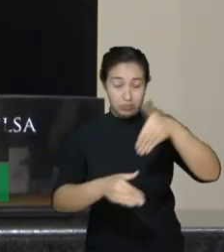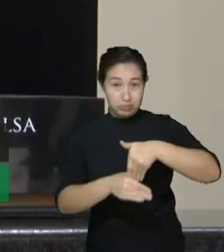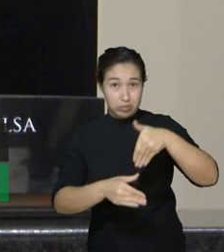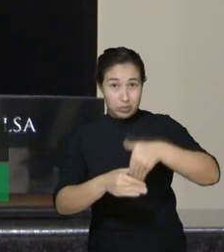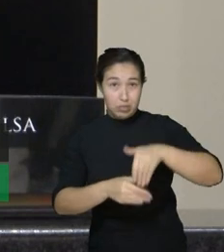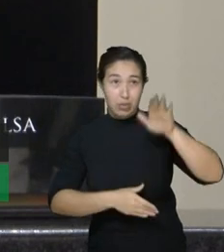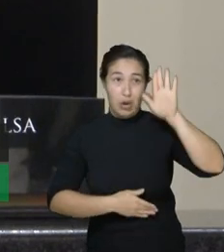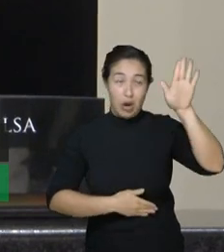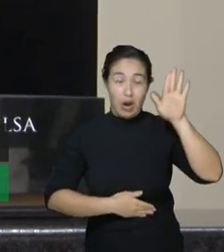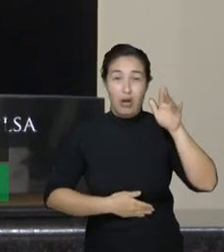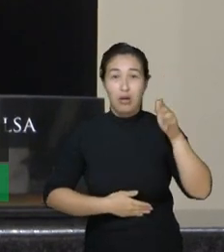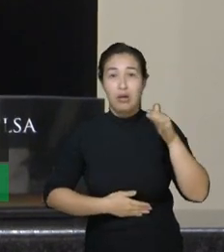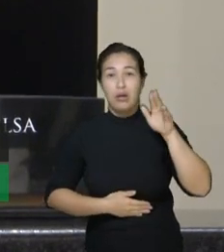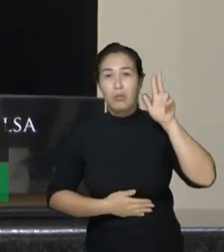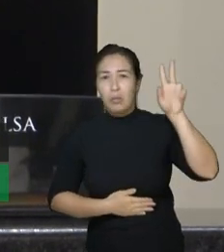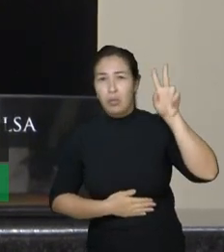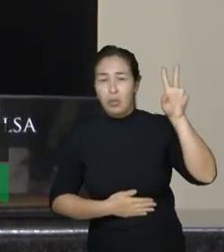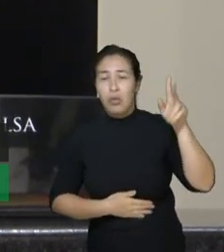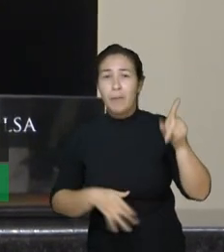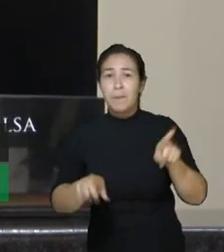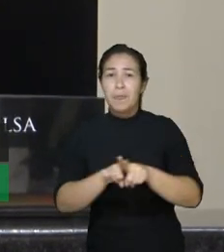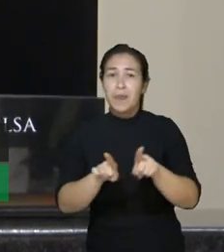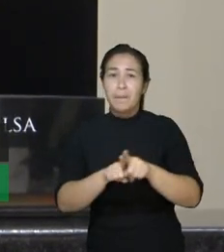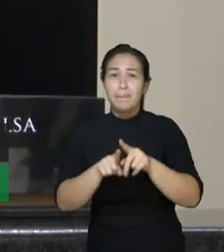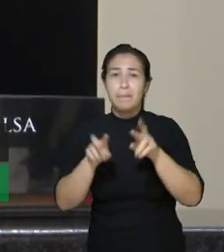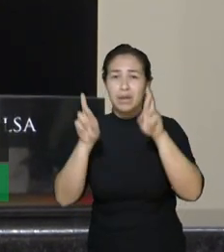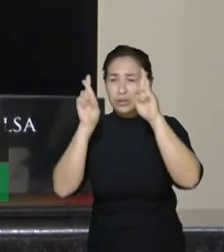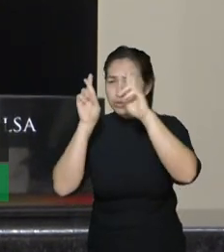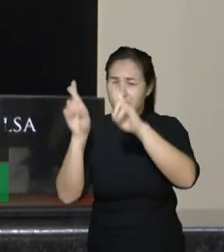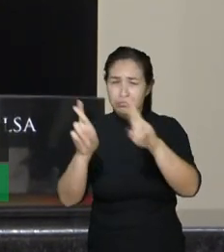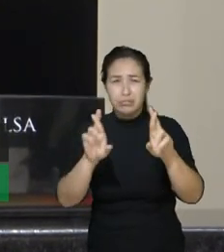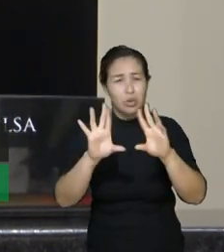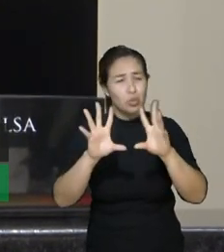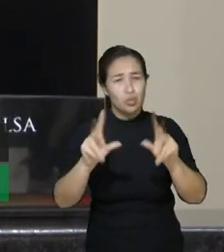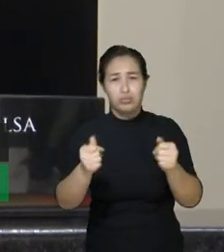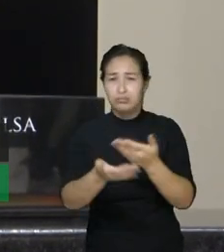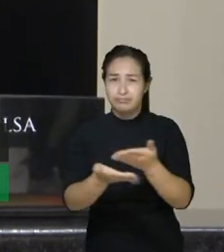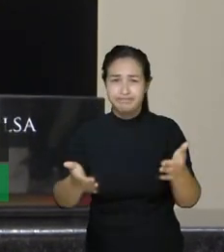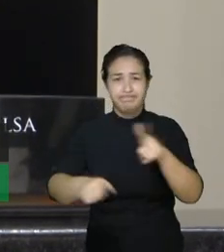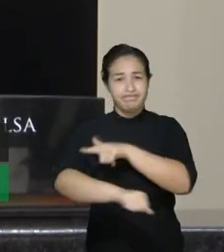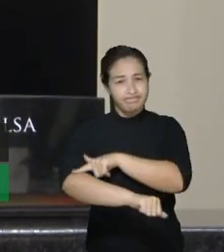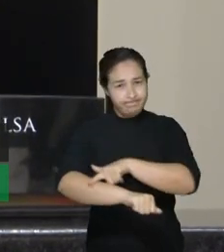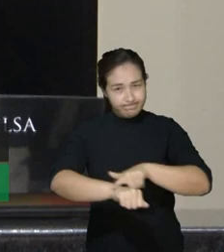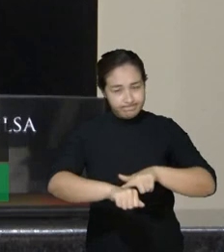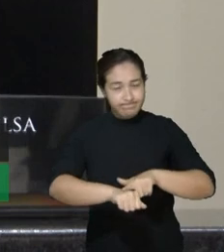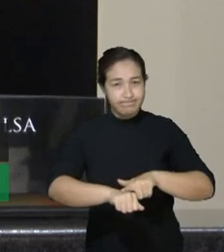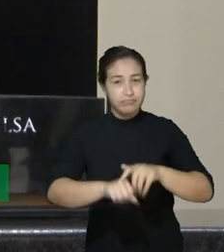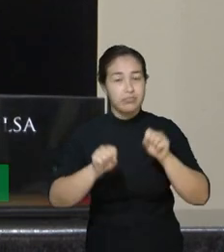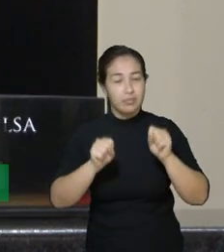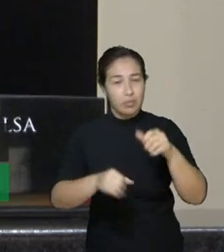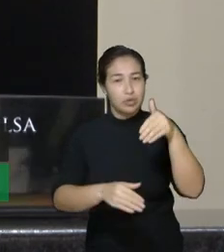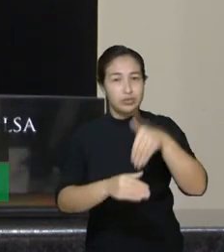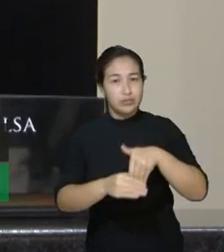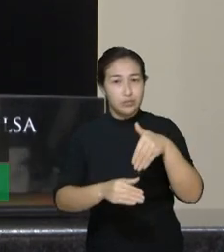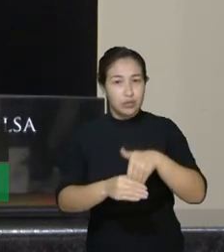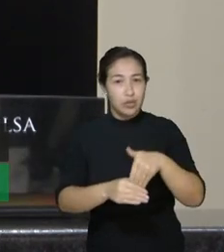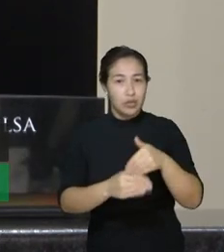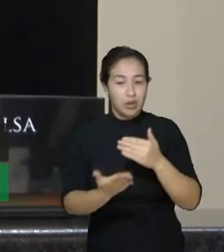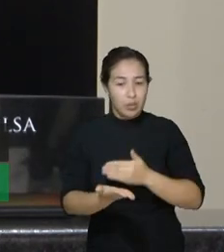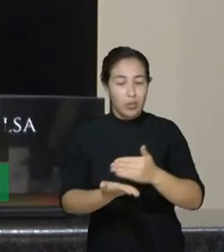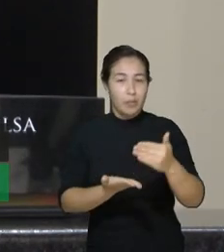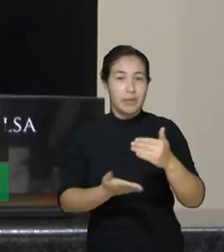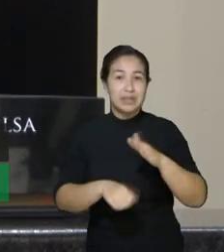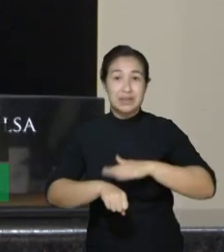a gente teve o respeito a todos, todos se respeitaram. Nós pudemos votar aqui, como eu disse no início, mais